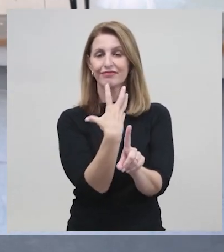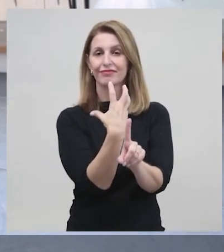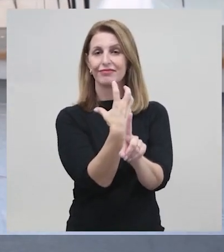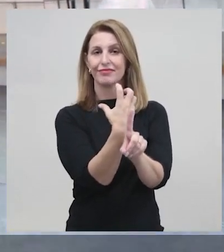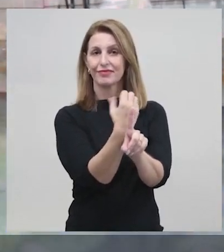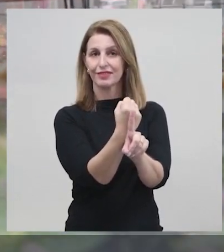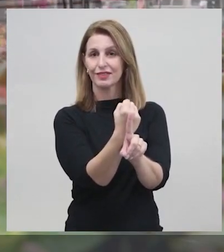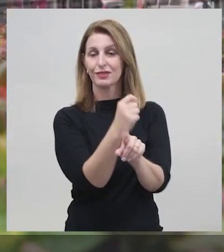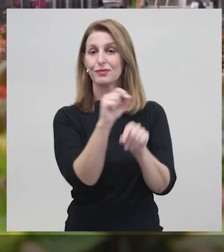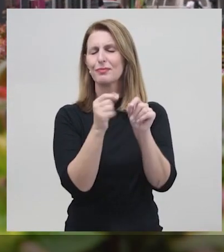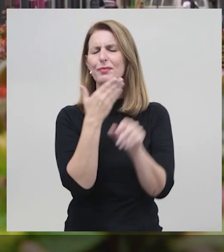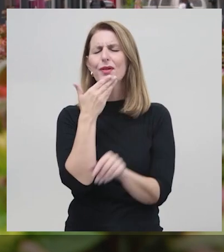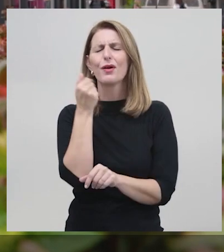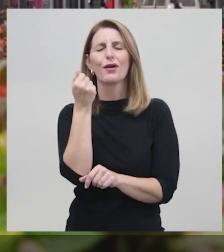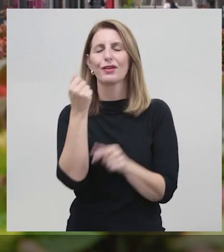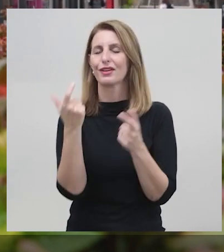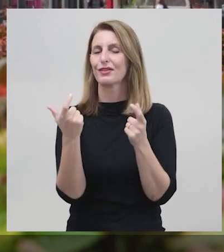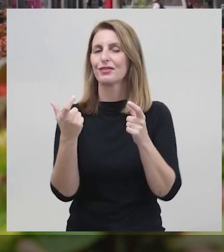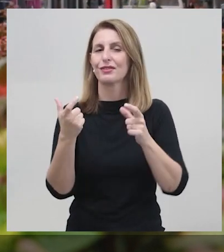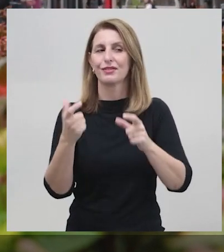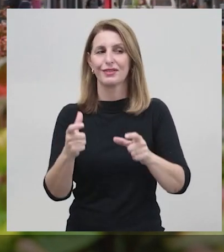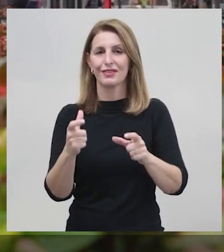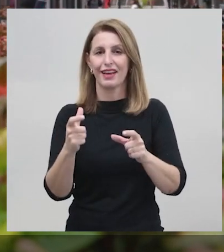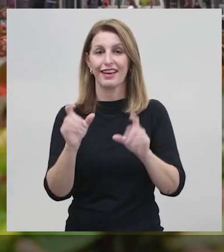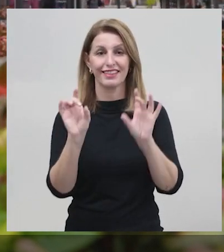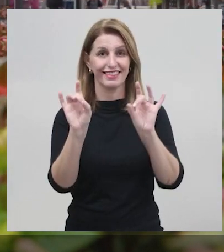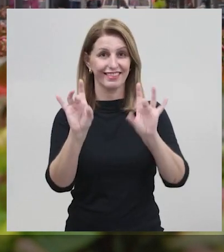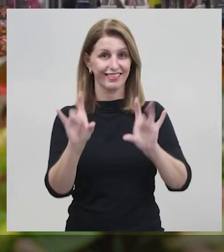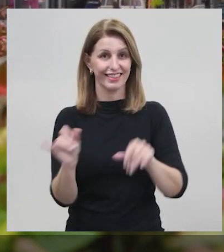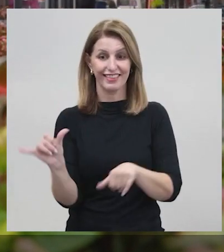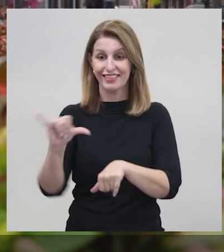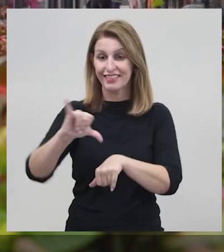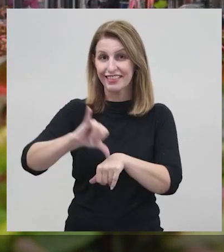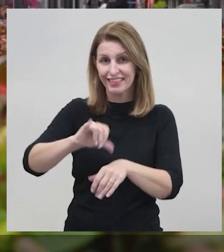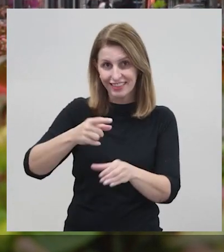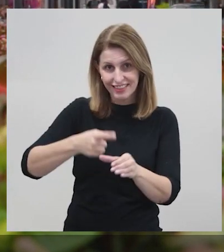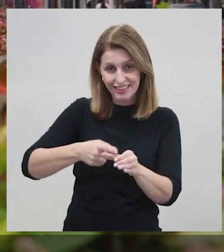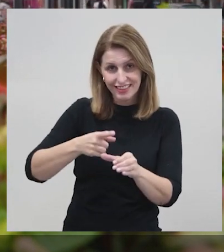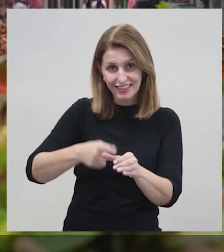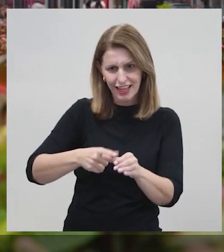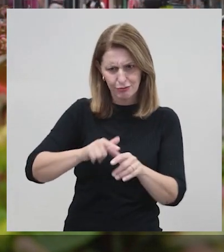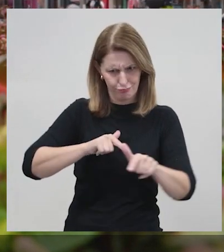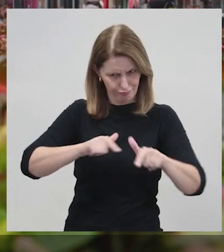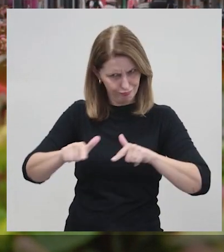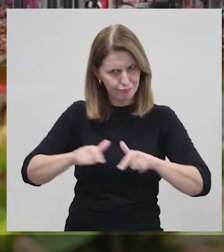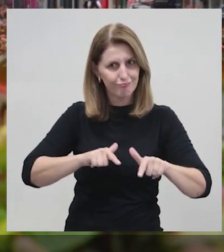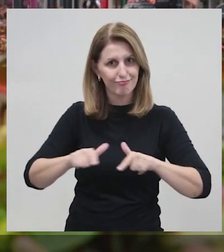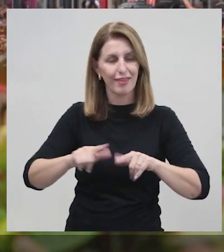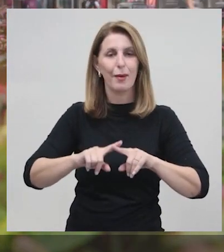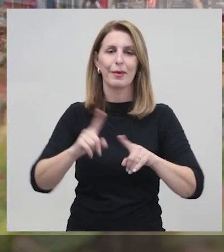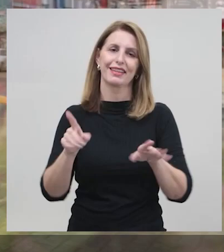nossa inspiração, nada melhor que um lugar especial no coração da cidade que